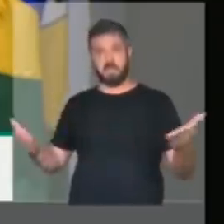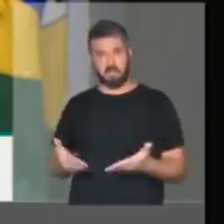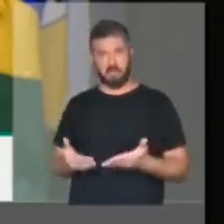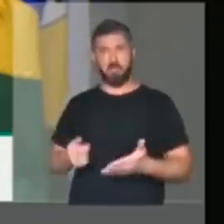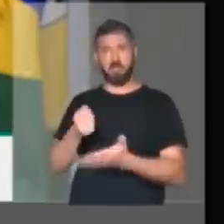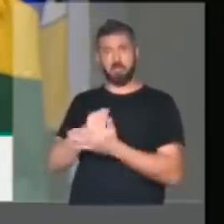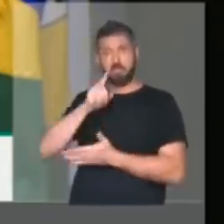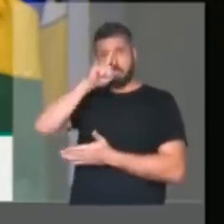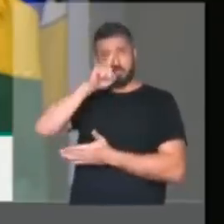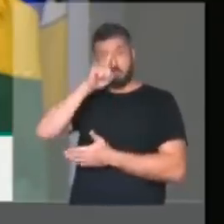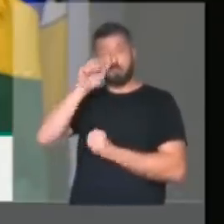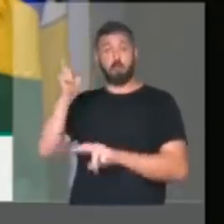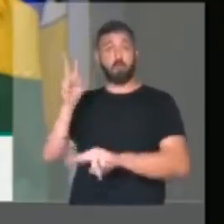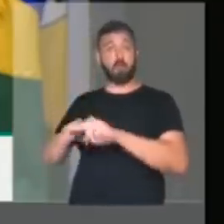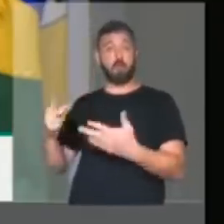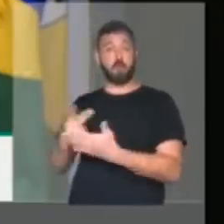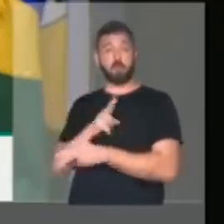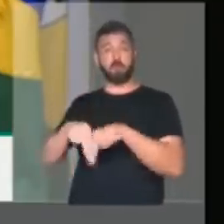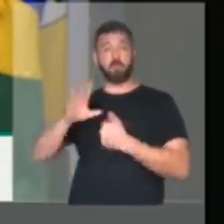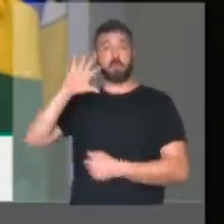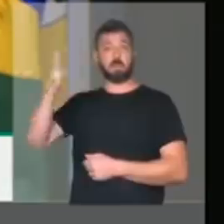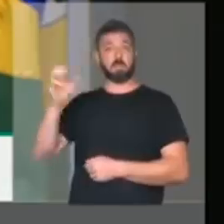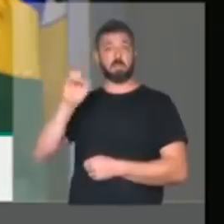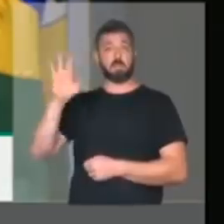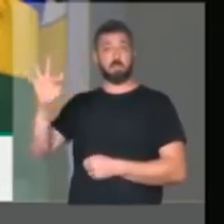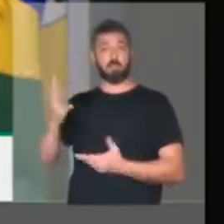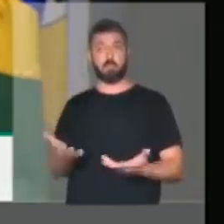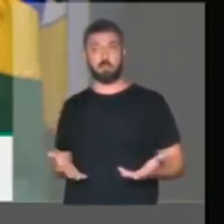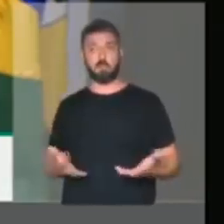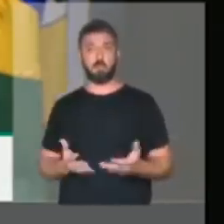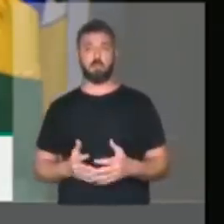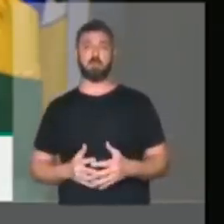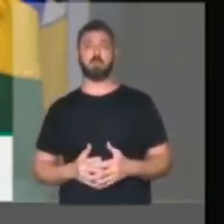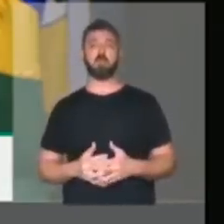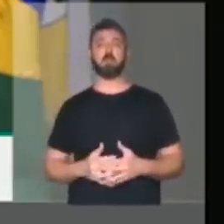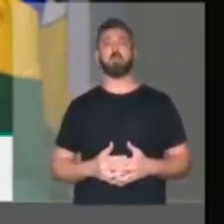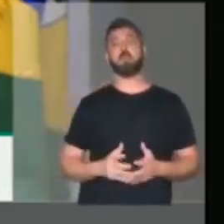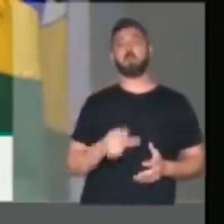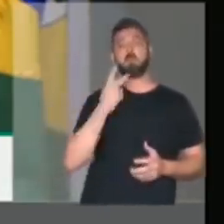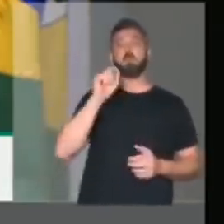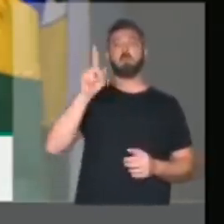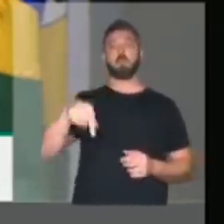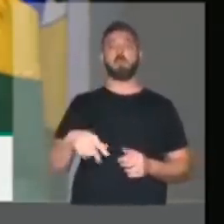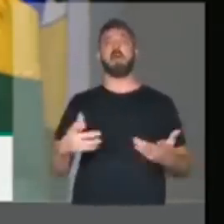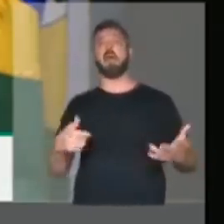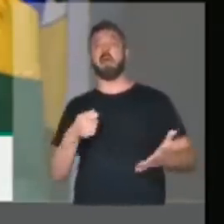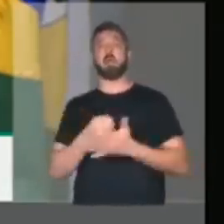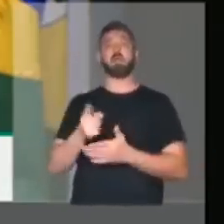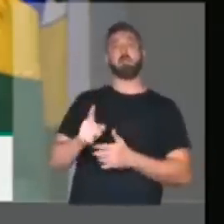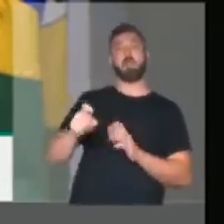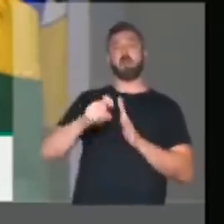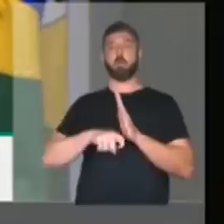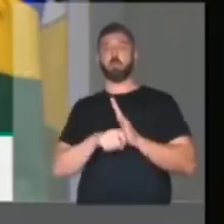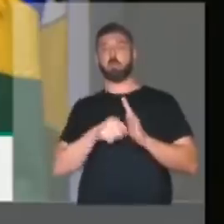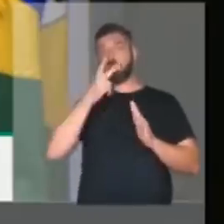tem o risco de ir para a cadeia devido à decisão do Supremo Tribunal Federal, que considera um mero não pagamento de impostos